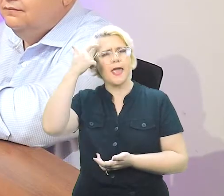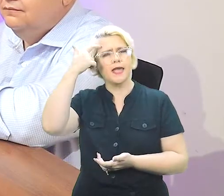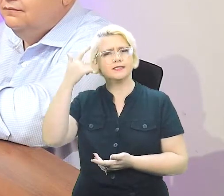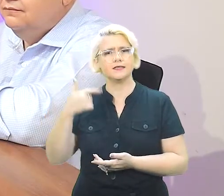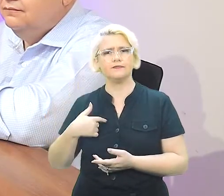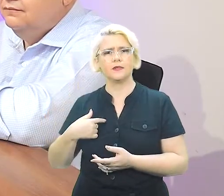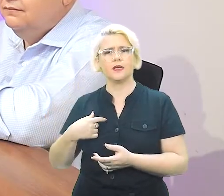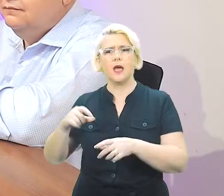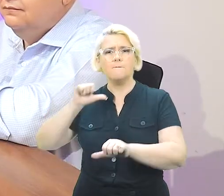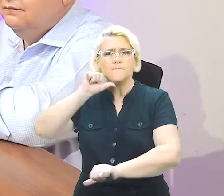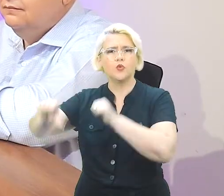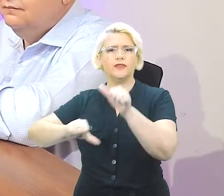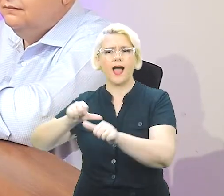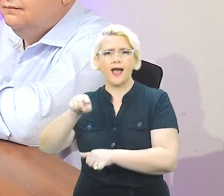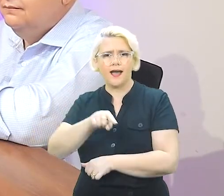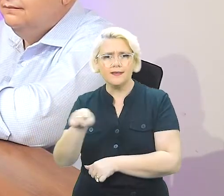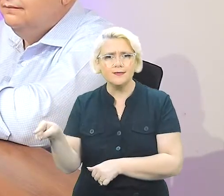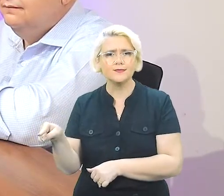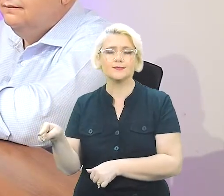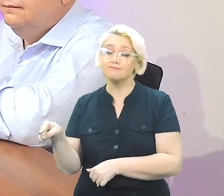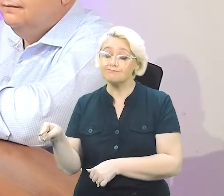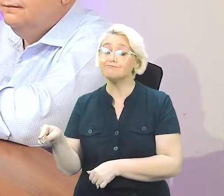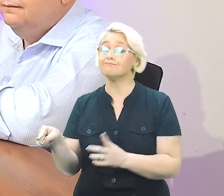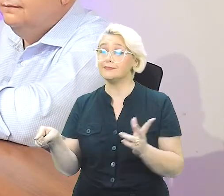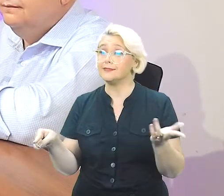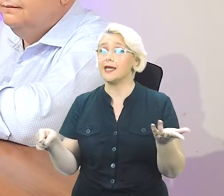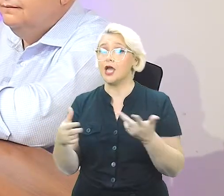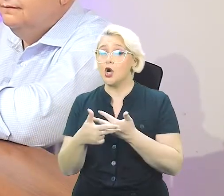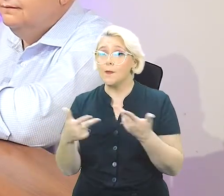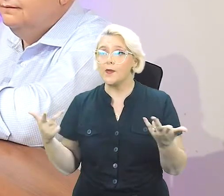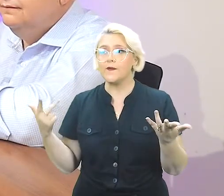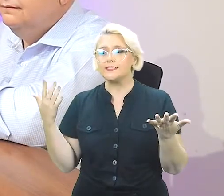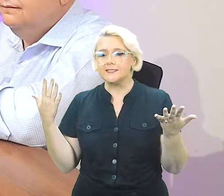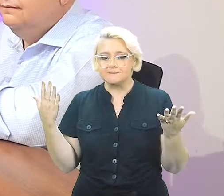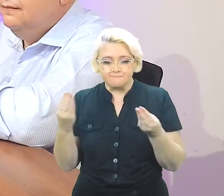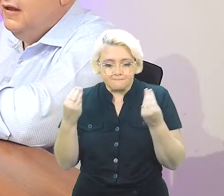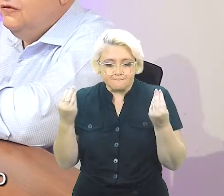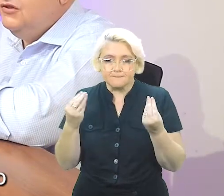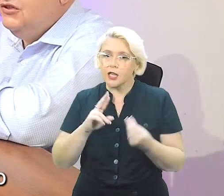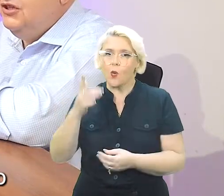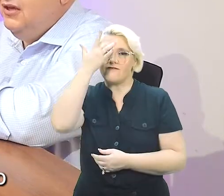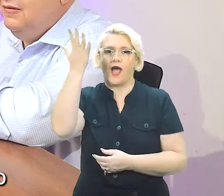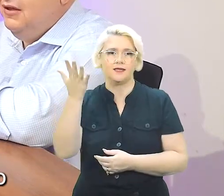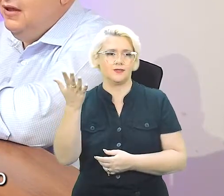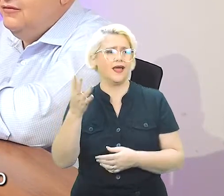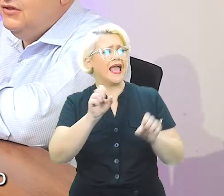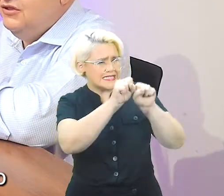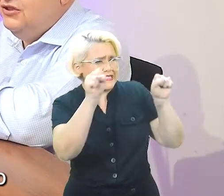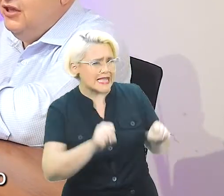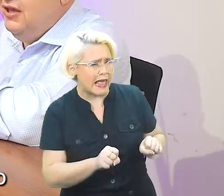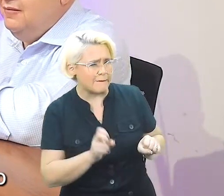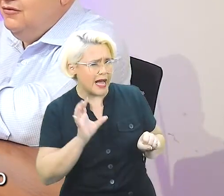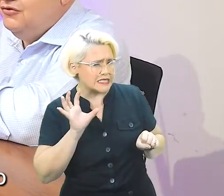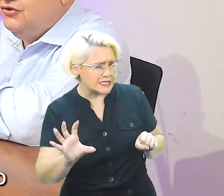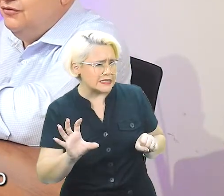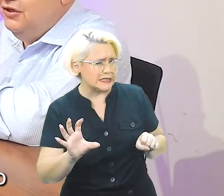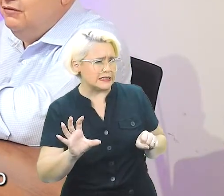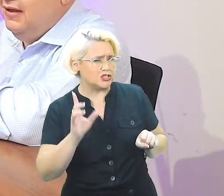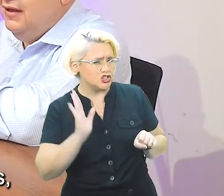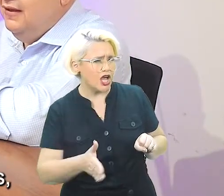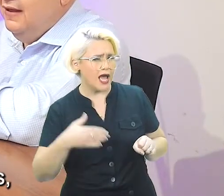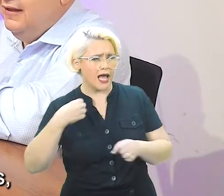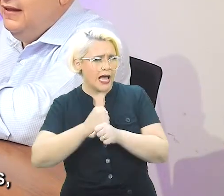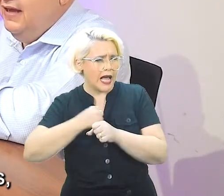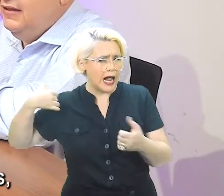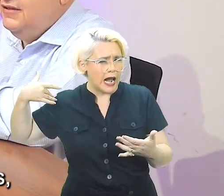demolir tudo isso é alguma coisa que não é fácil. É um sistema, né? É um sistema